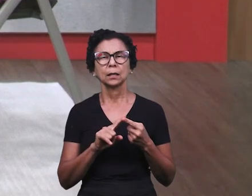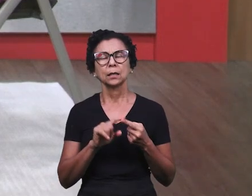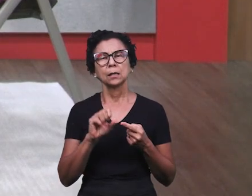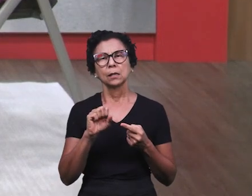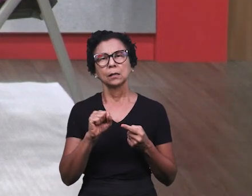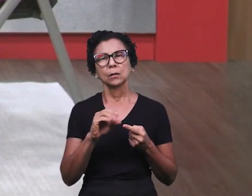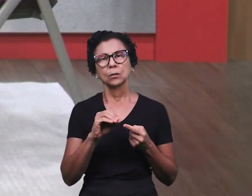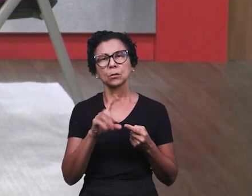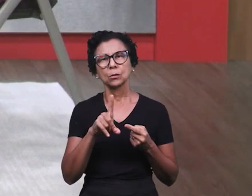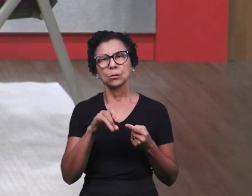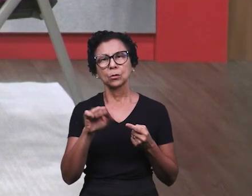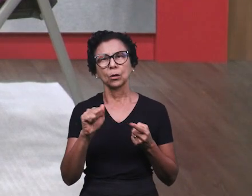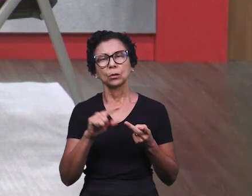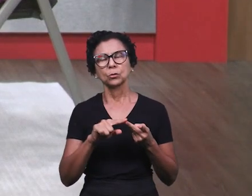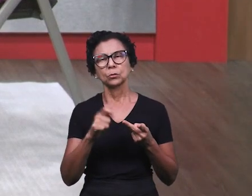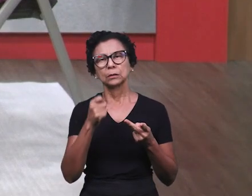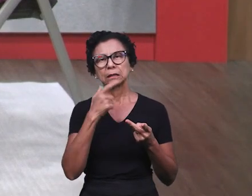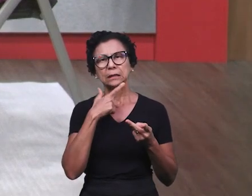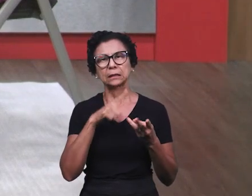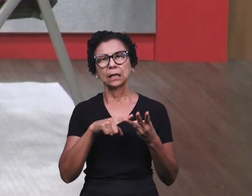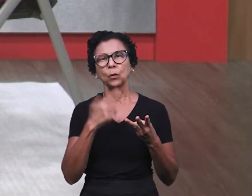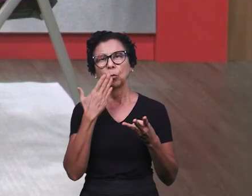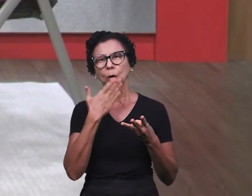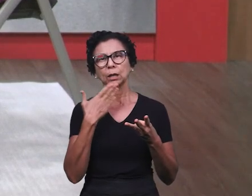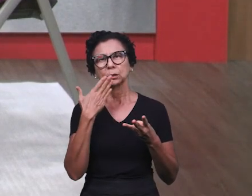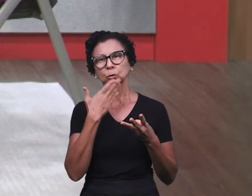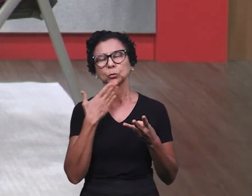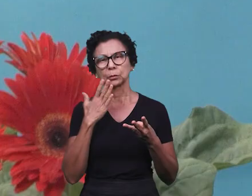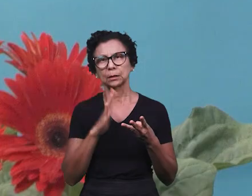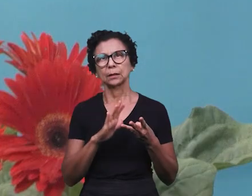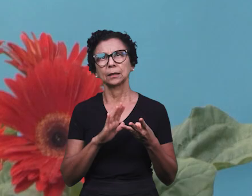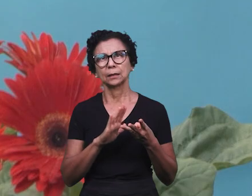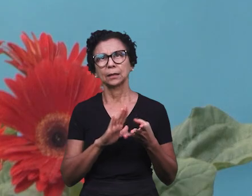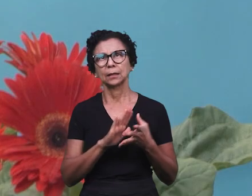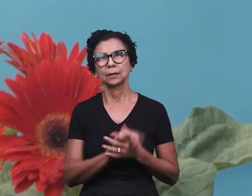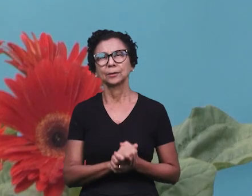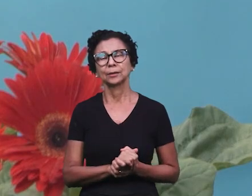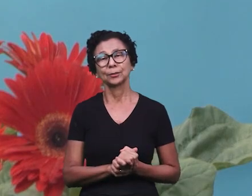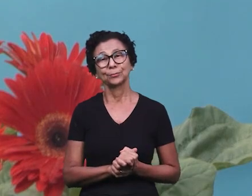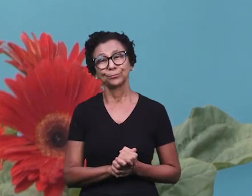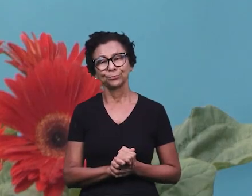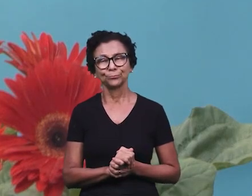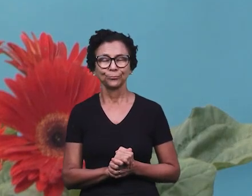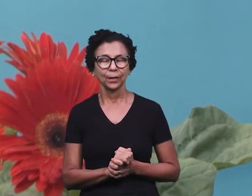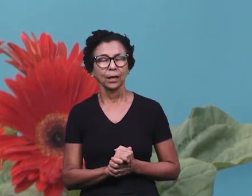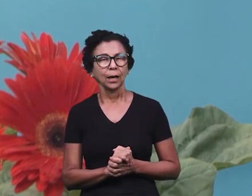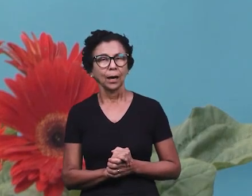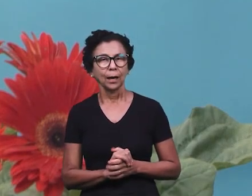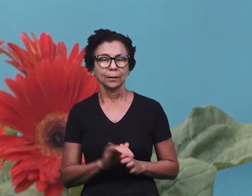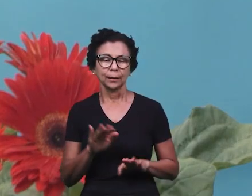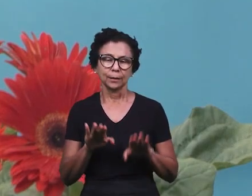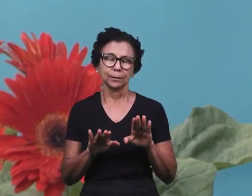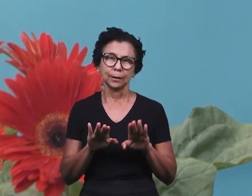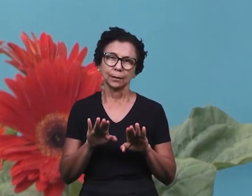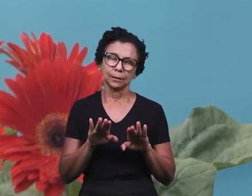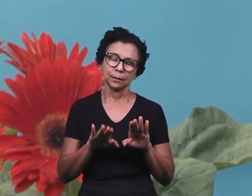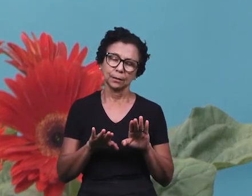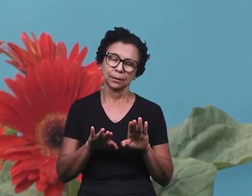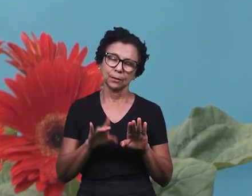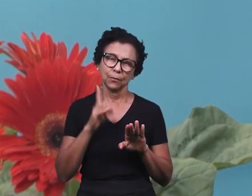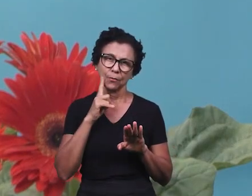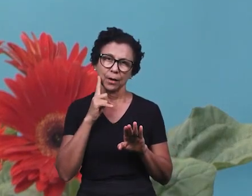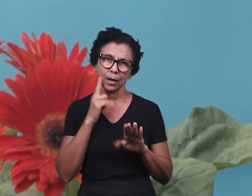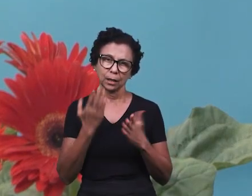come praticamente verduras. É uma dieta que é um pouquinho mais difícil de fazer, porque não tem muito a ver com a nossa dieta